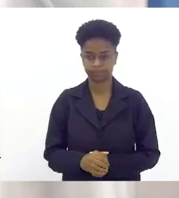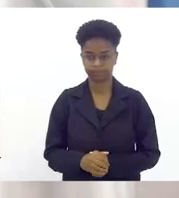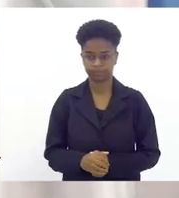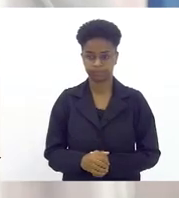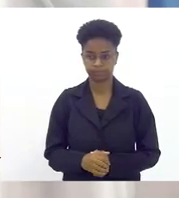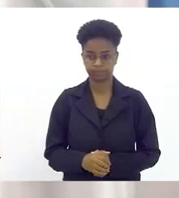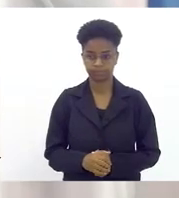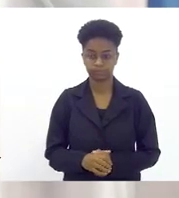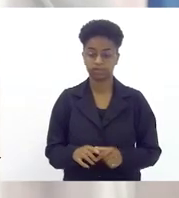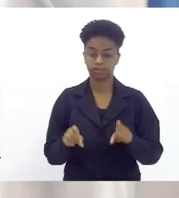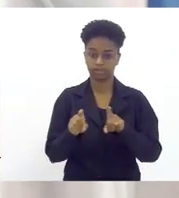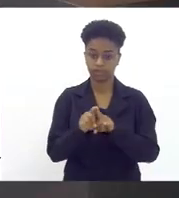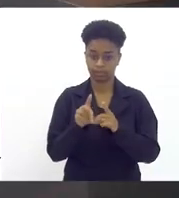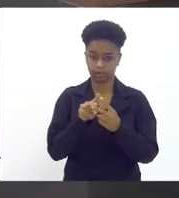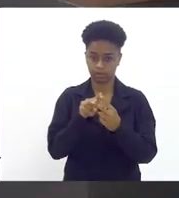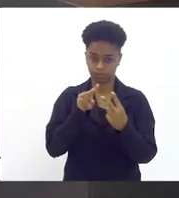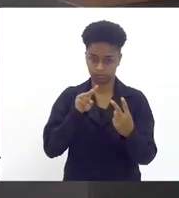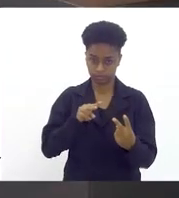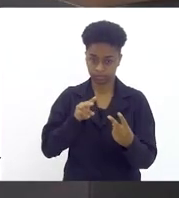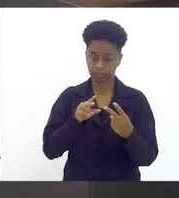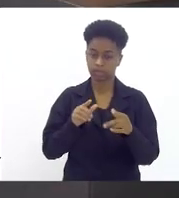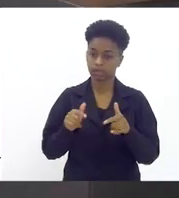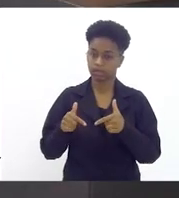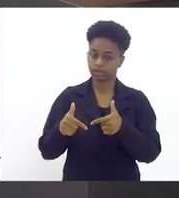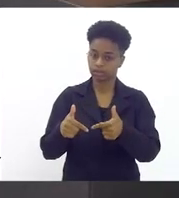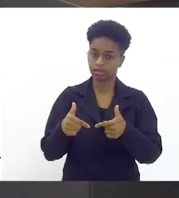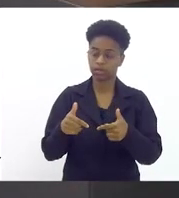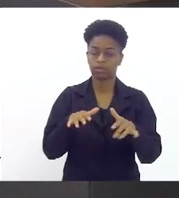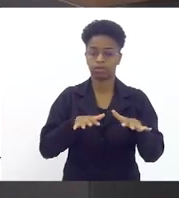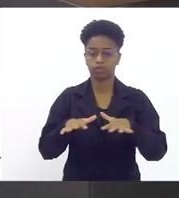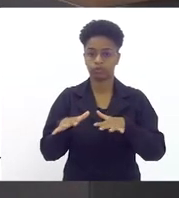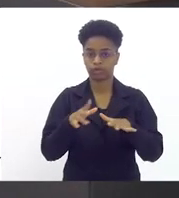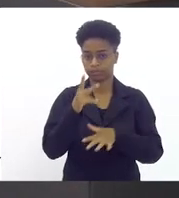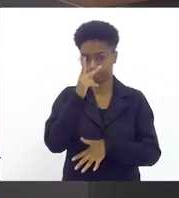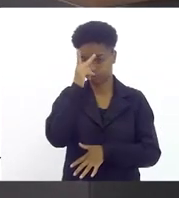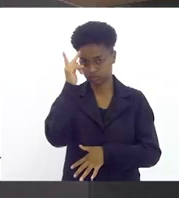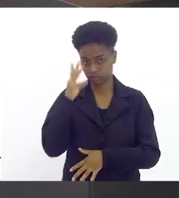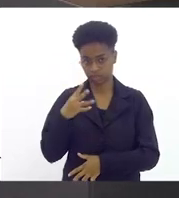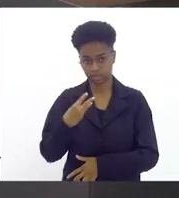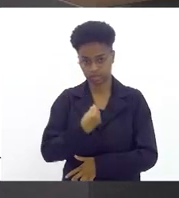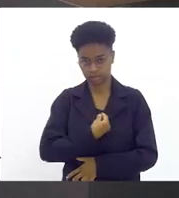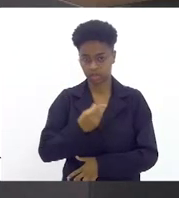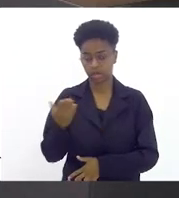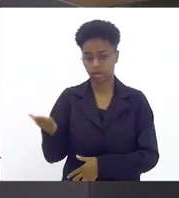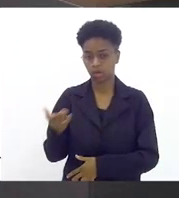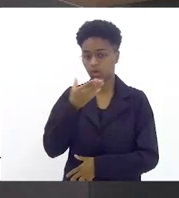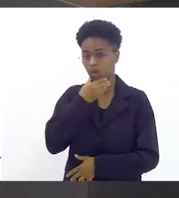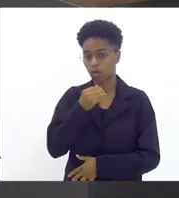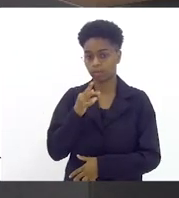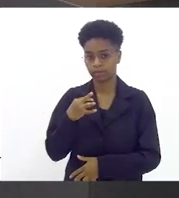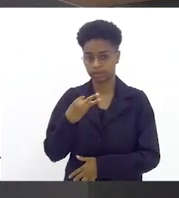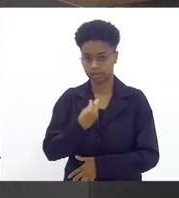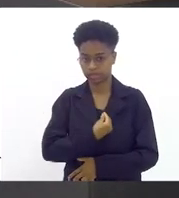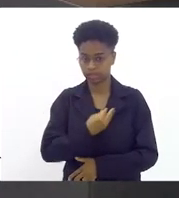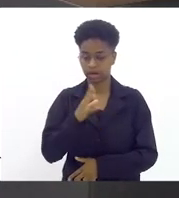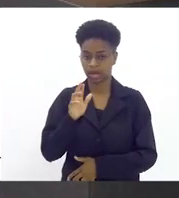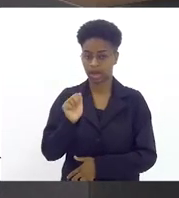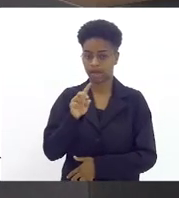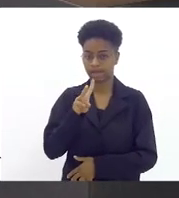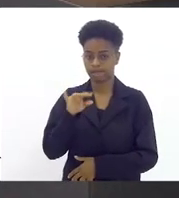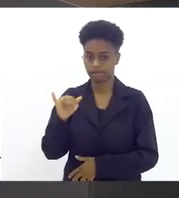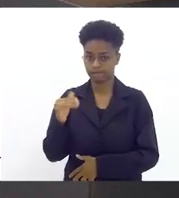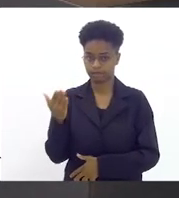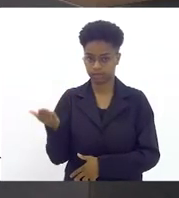que também está online, ativista do movimento de pessoas transexuais, o homem trans, por gentileza, Ravi, querido Ravi,